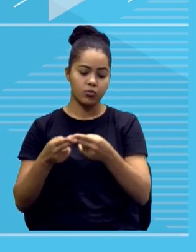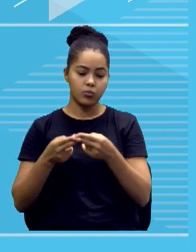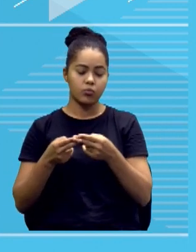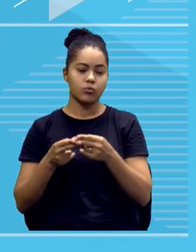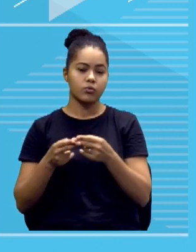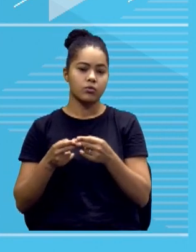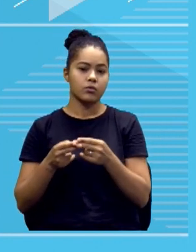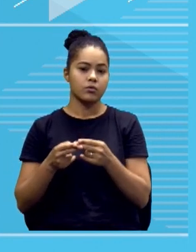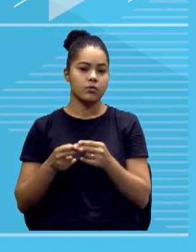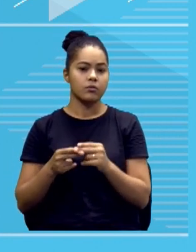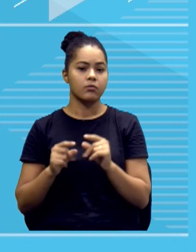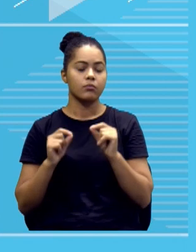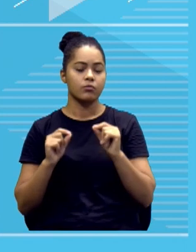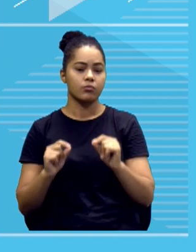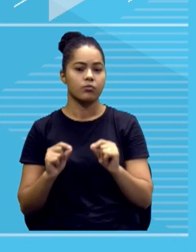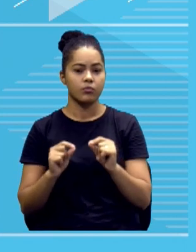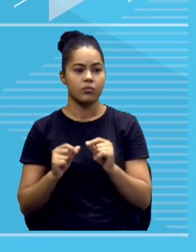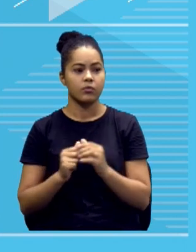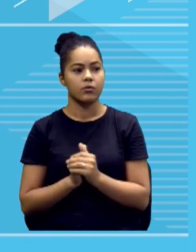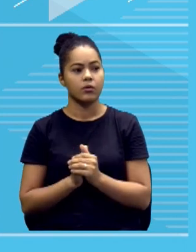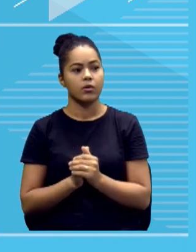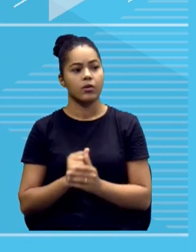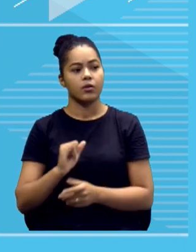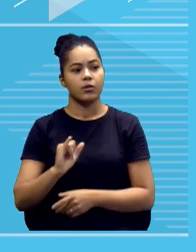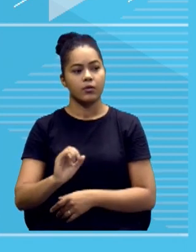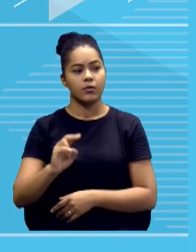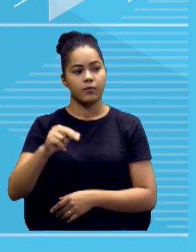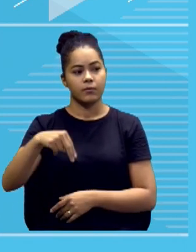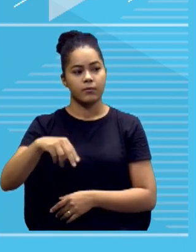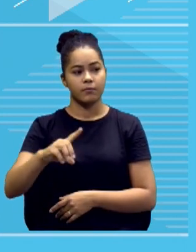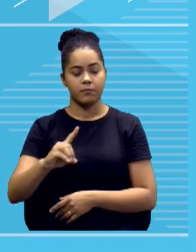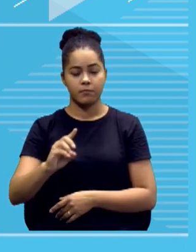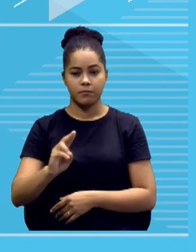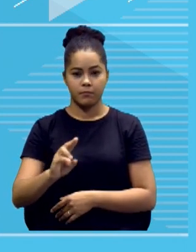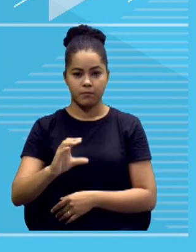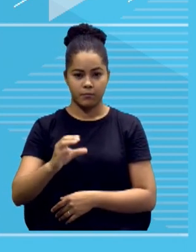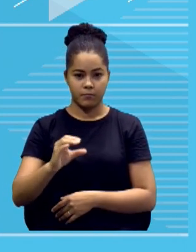de indução eletromagnética. Então, você tem